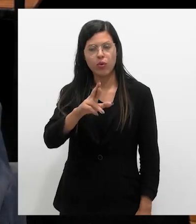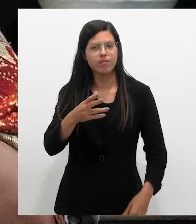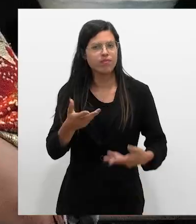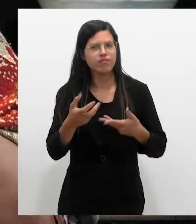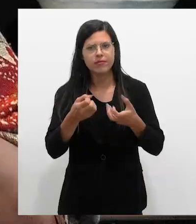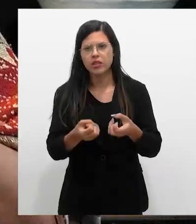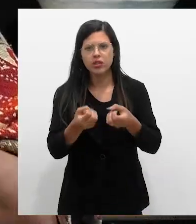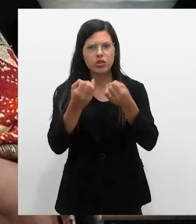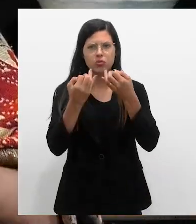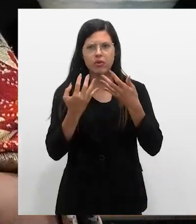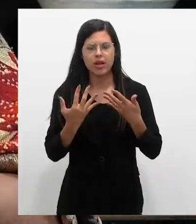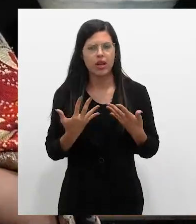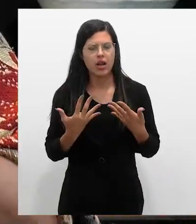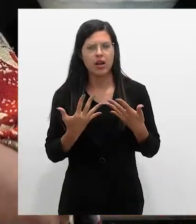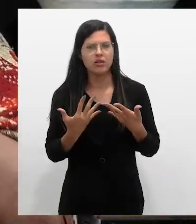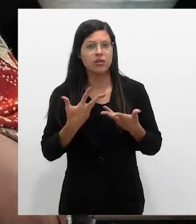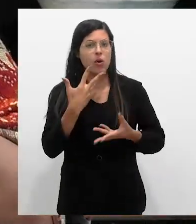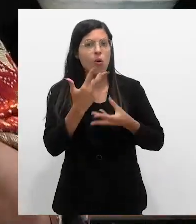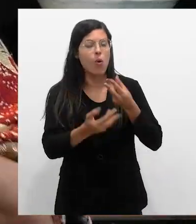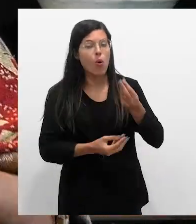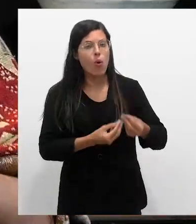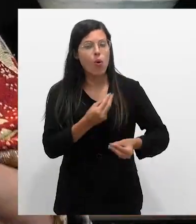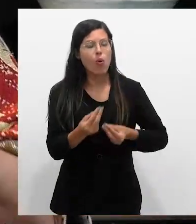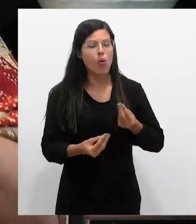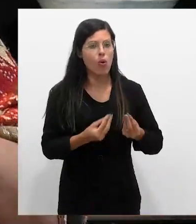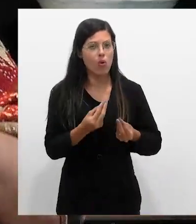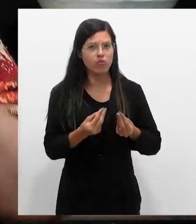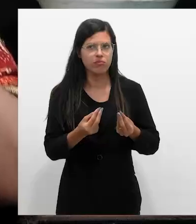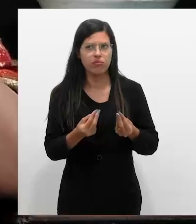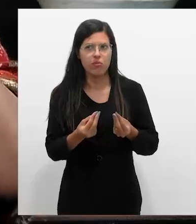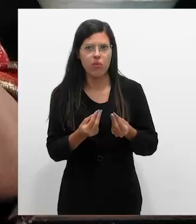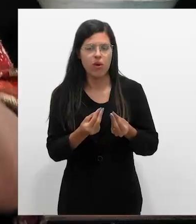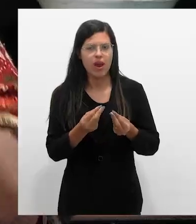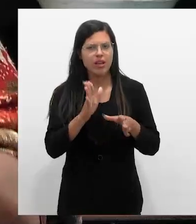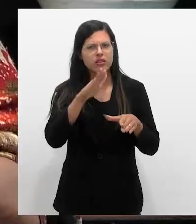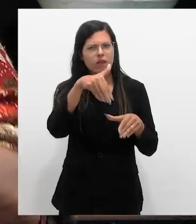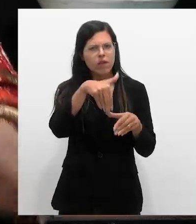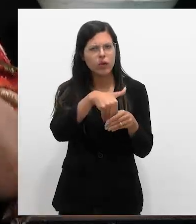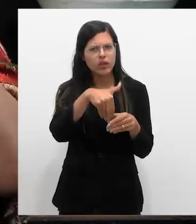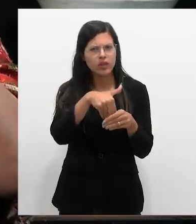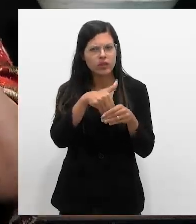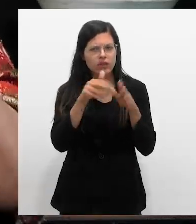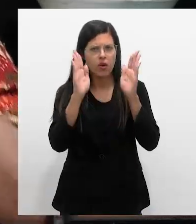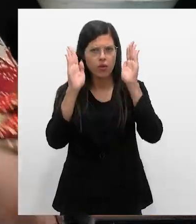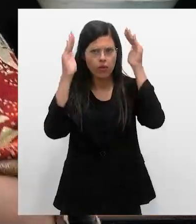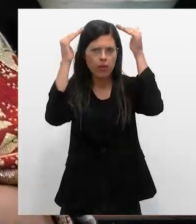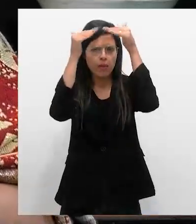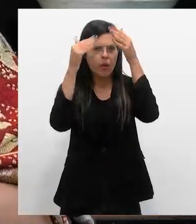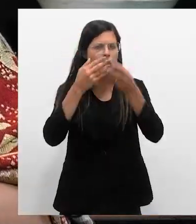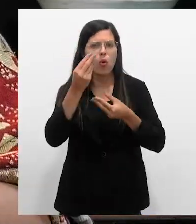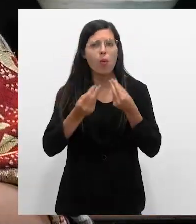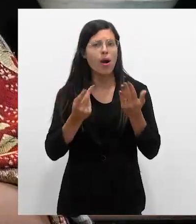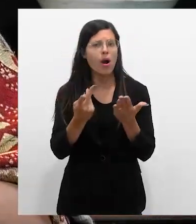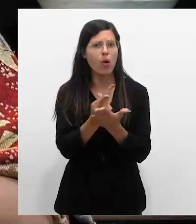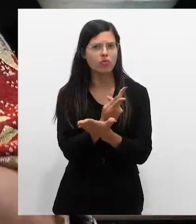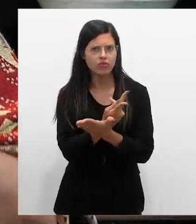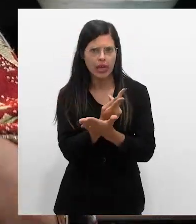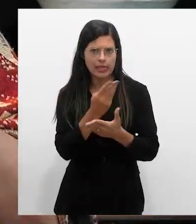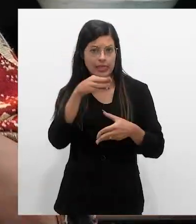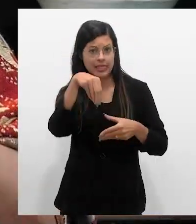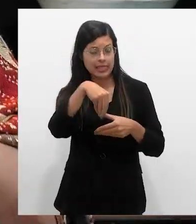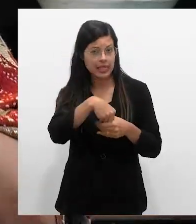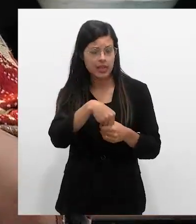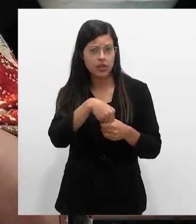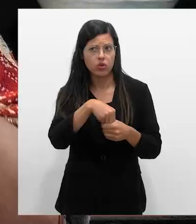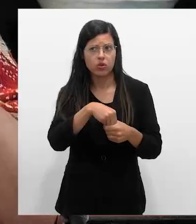eu queria que o senhor explicasse para nós como é essa eleição papal, na parte interna. Tá certo.